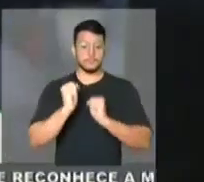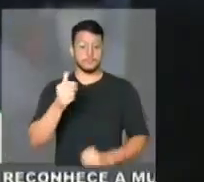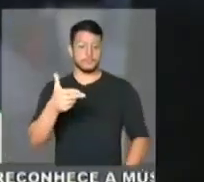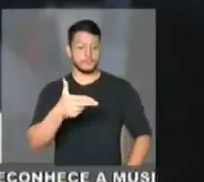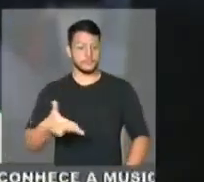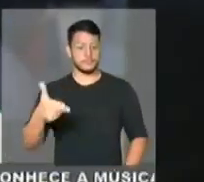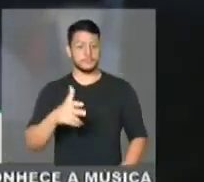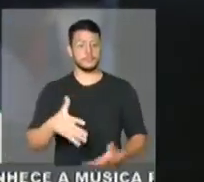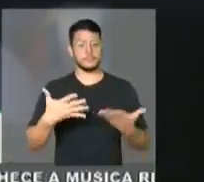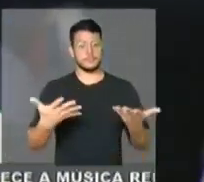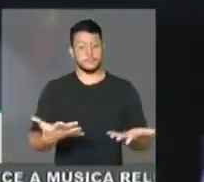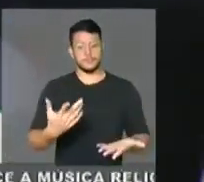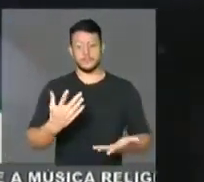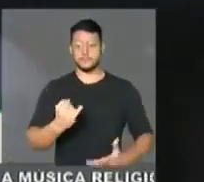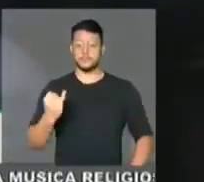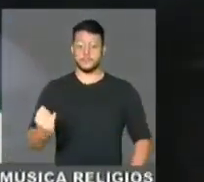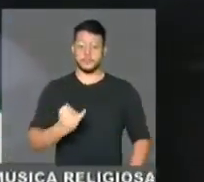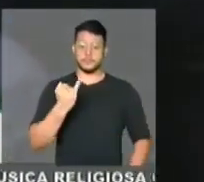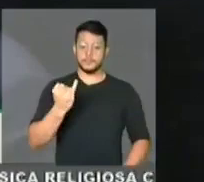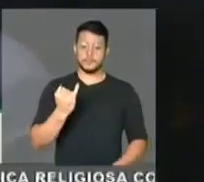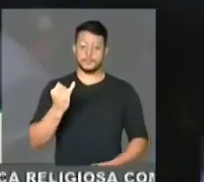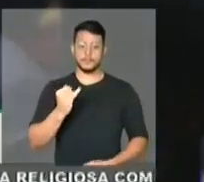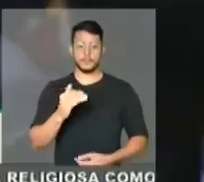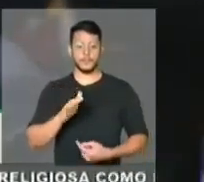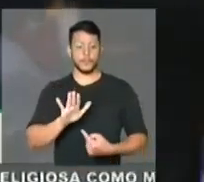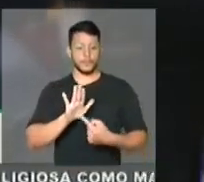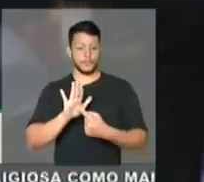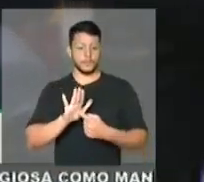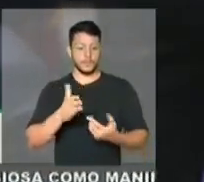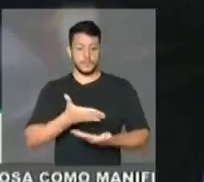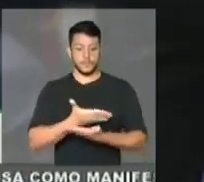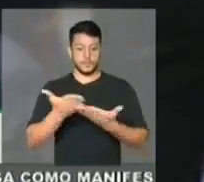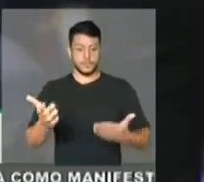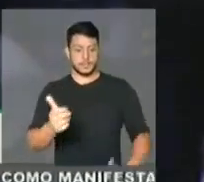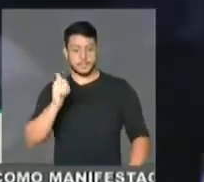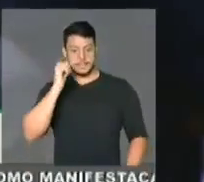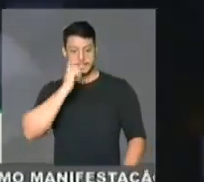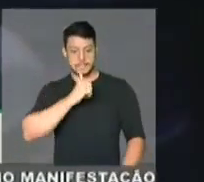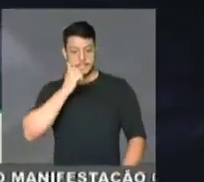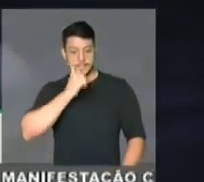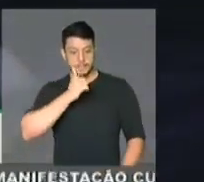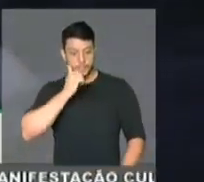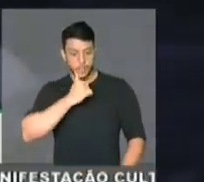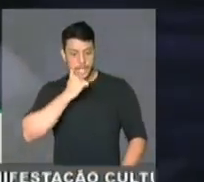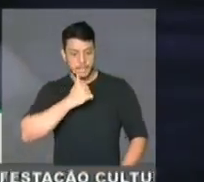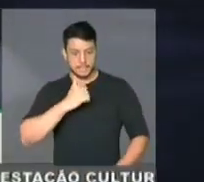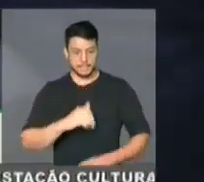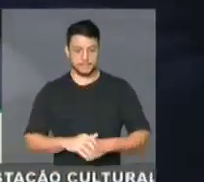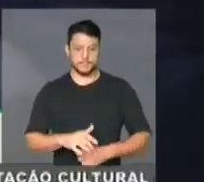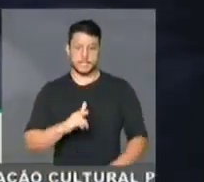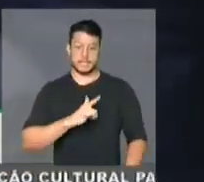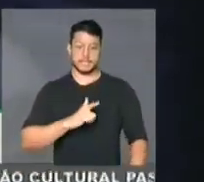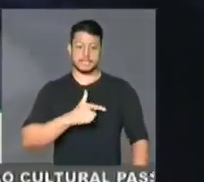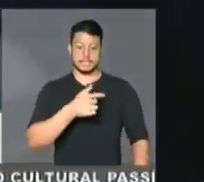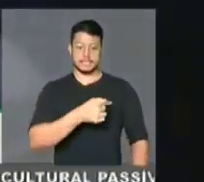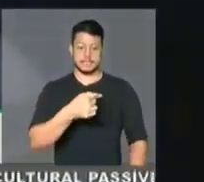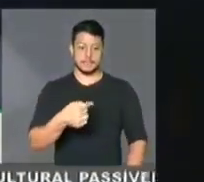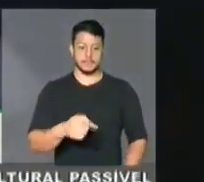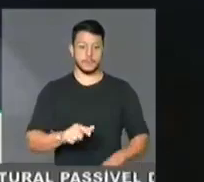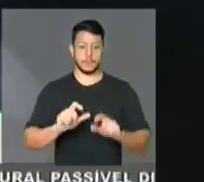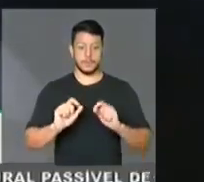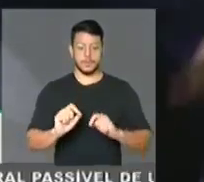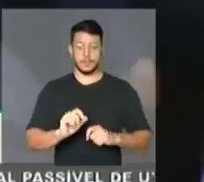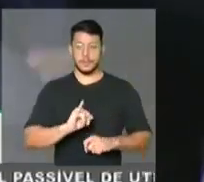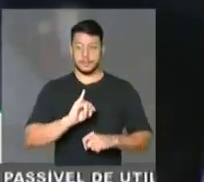Nesse sentido, queria chamar a atenção da bancada feminina da casa, que é a maior bancada, são 77 mulheres. O aumento